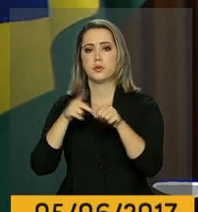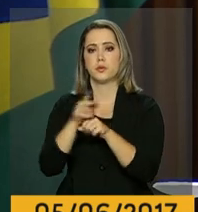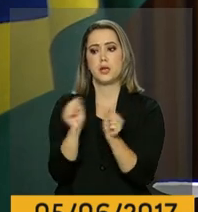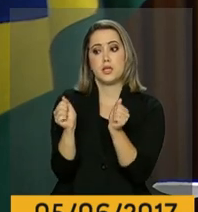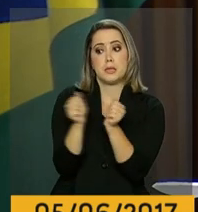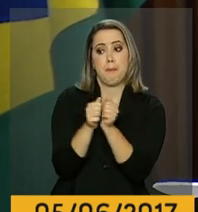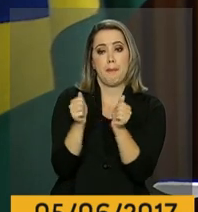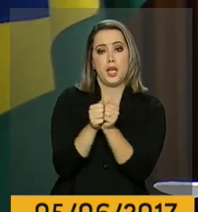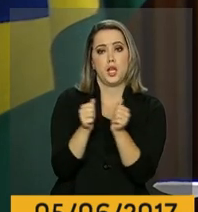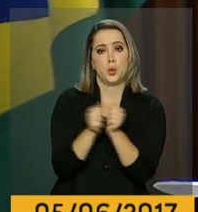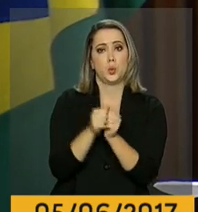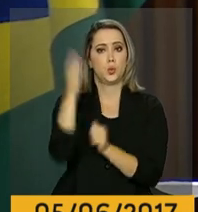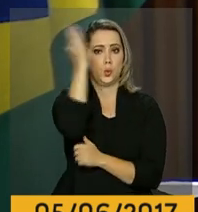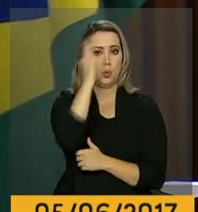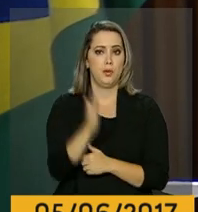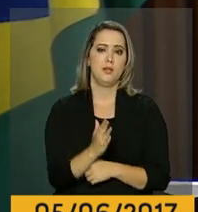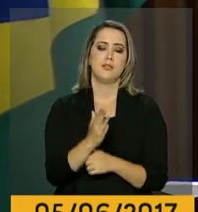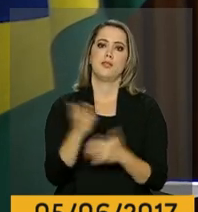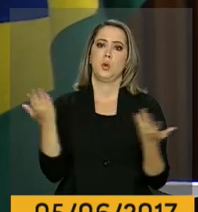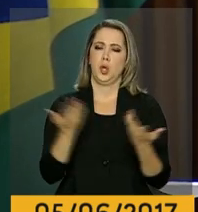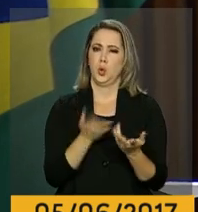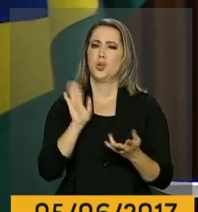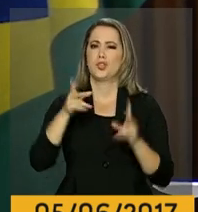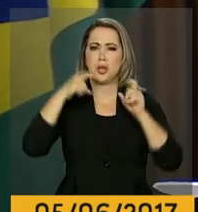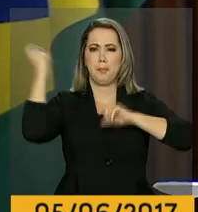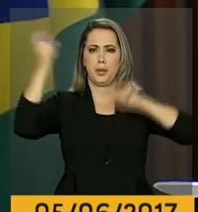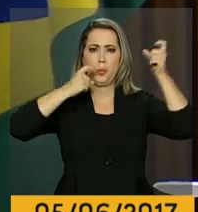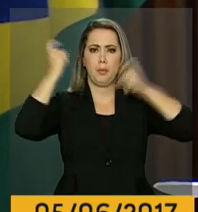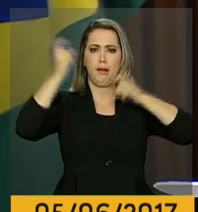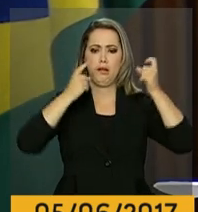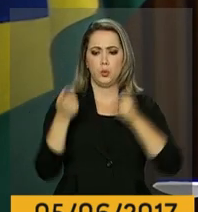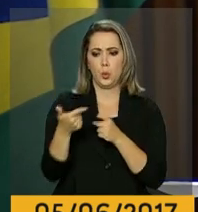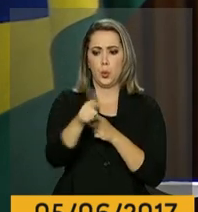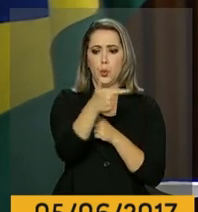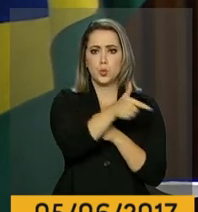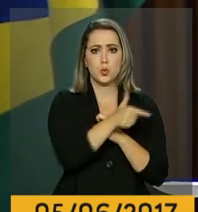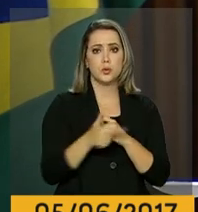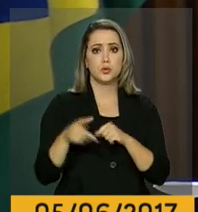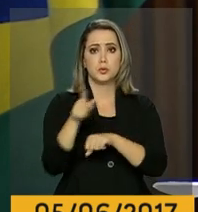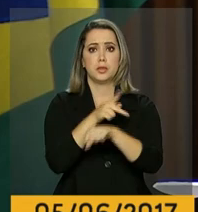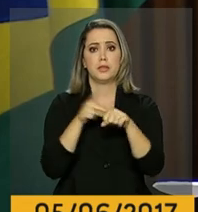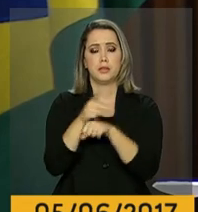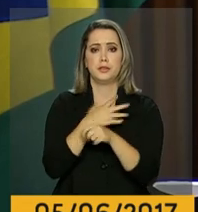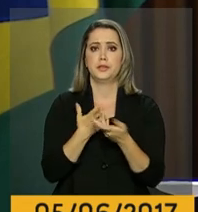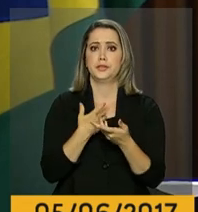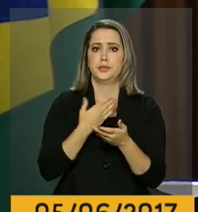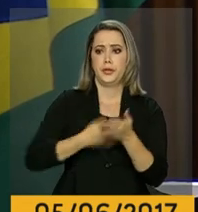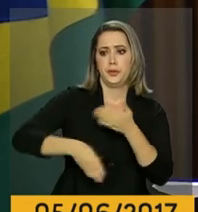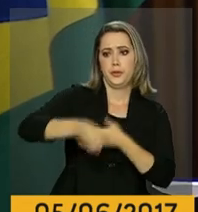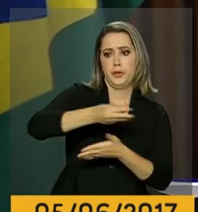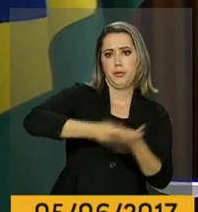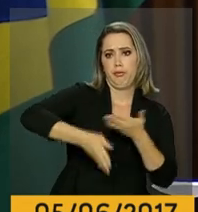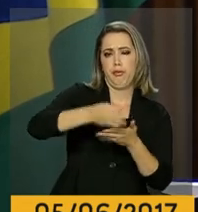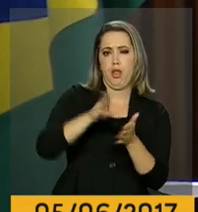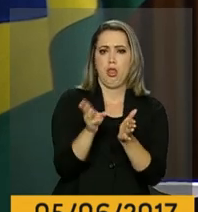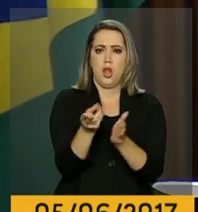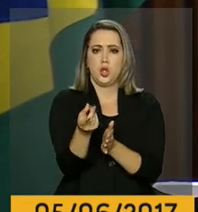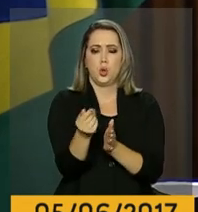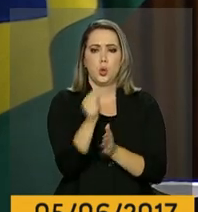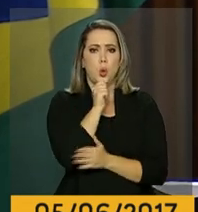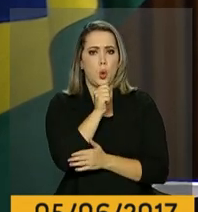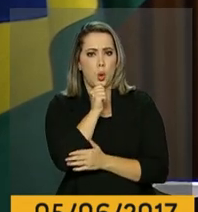Brasil já agora preocupados com esse crime transnacional basicamente com o tráfico de drogas que tanto digamos